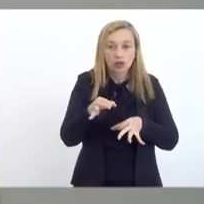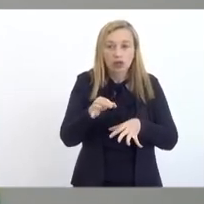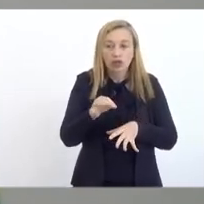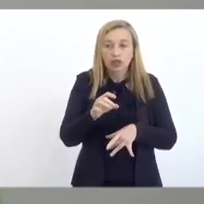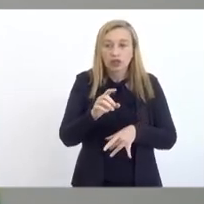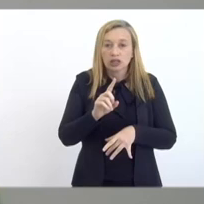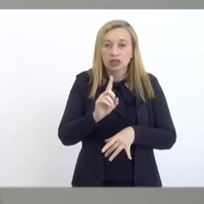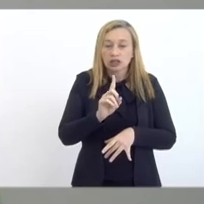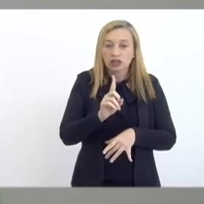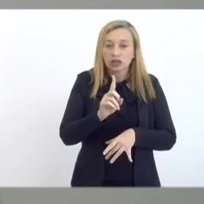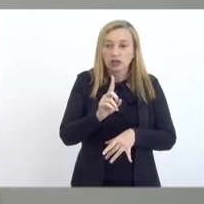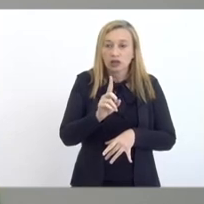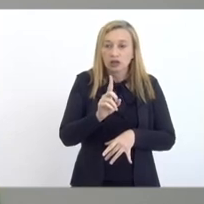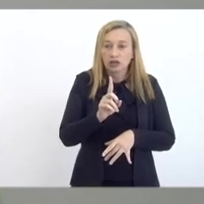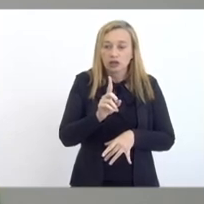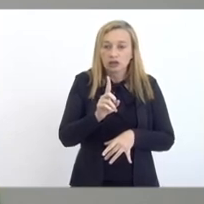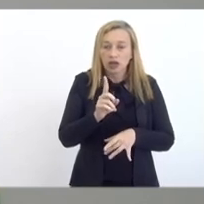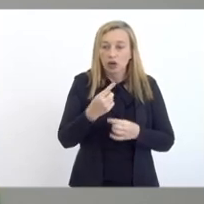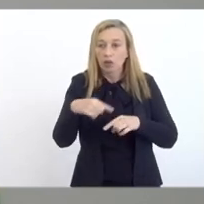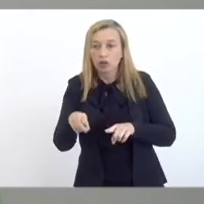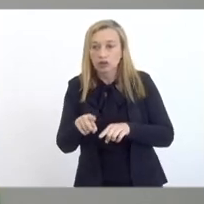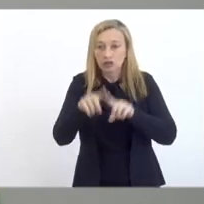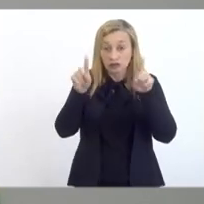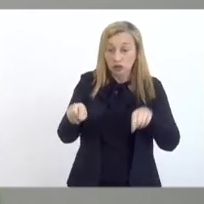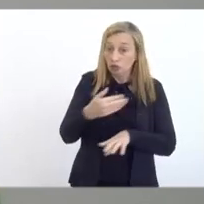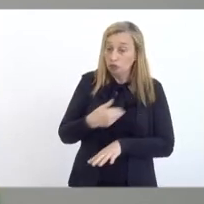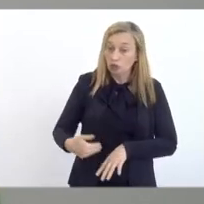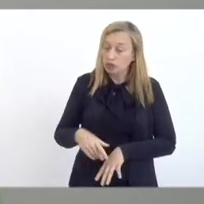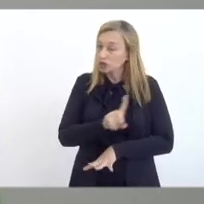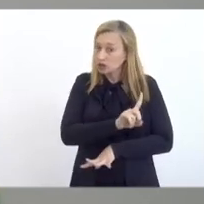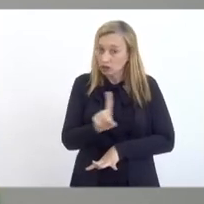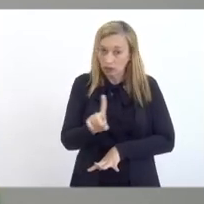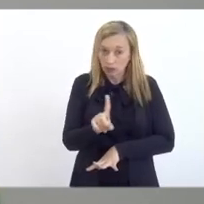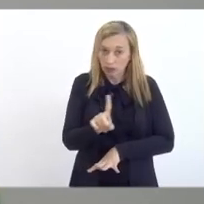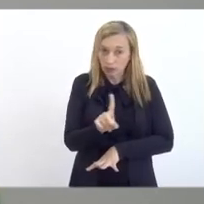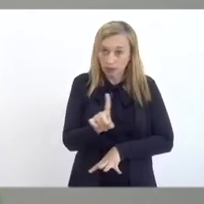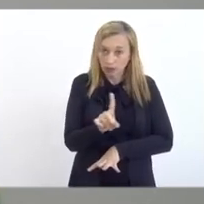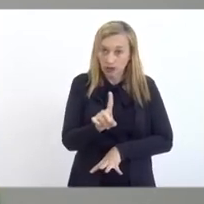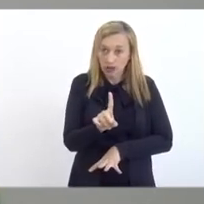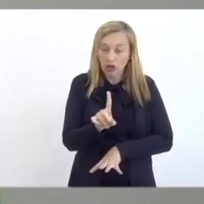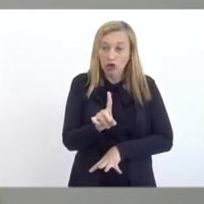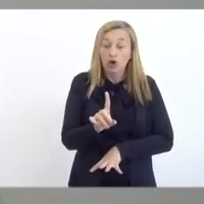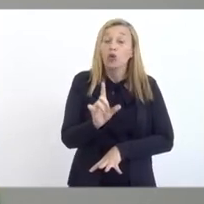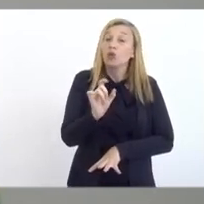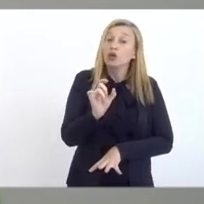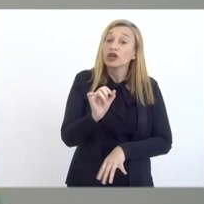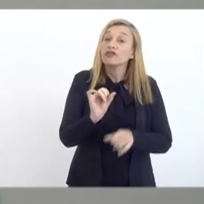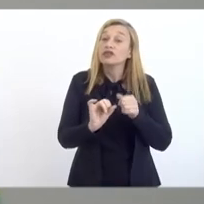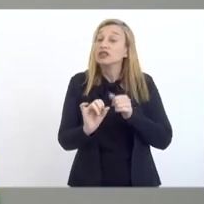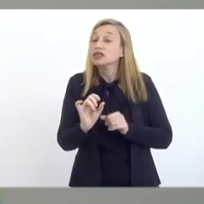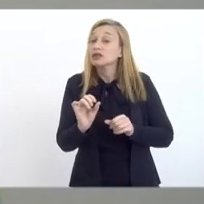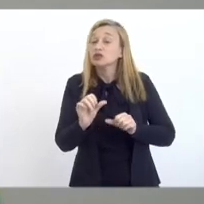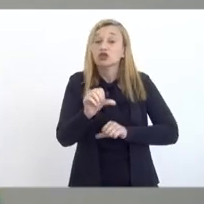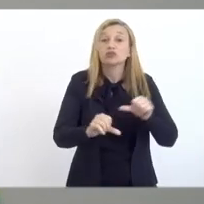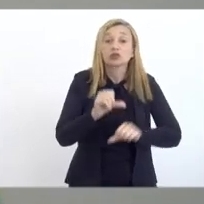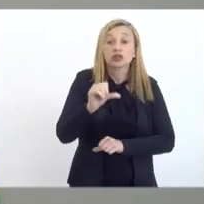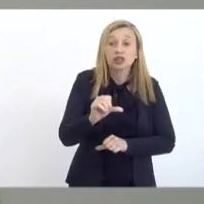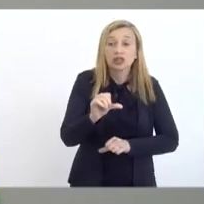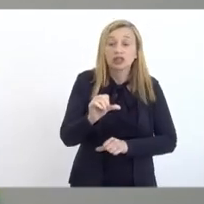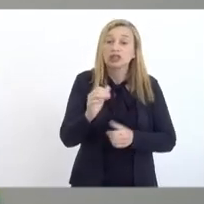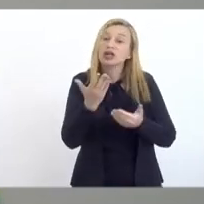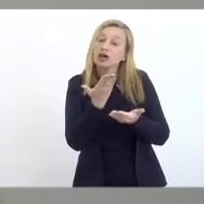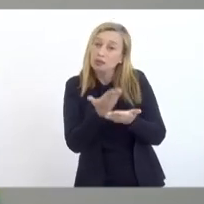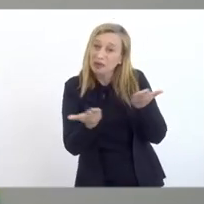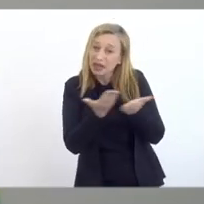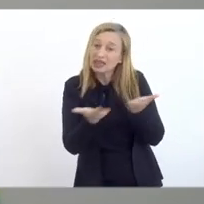o ônus em cima do servidor público. Pelo menos não dessa vez. O que se teve que fazer de mudança e algumas